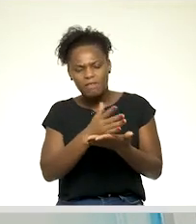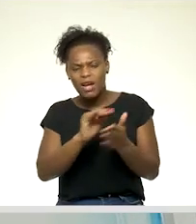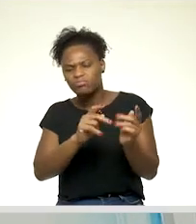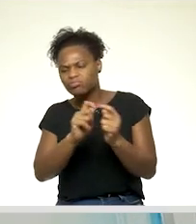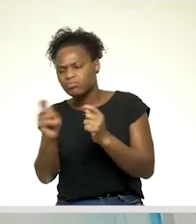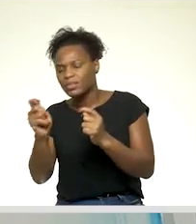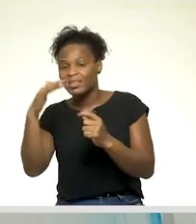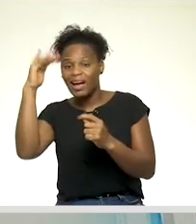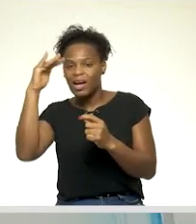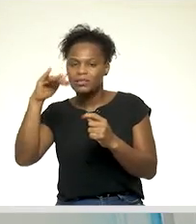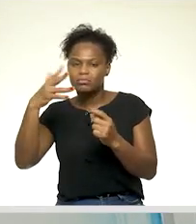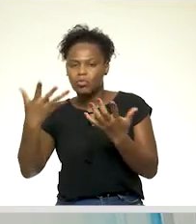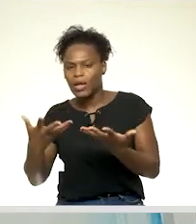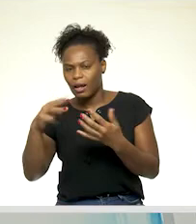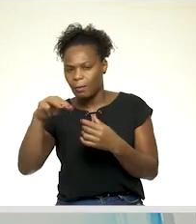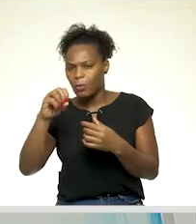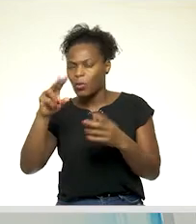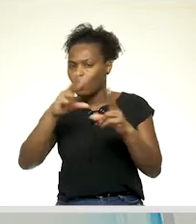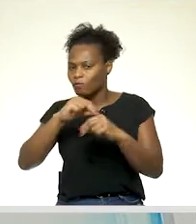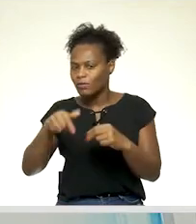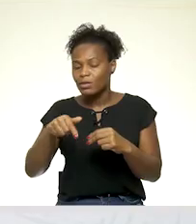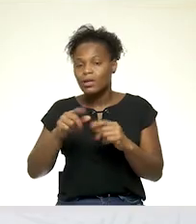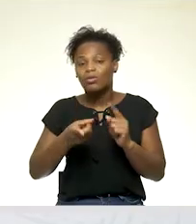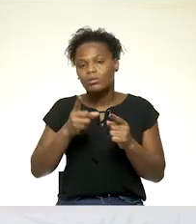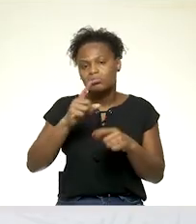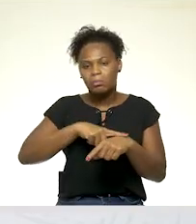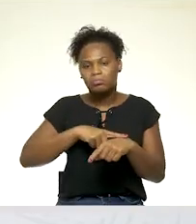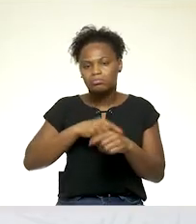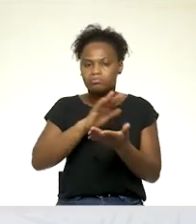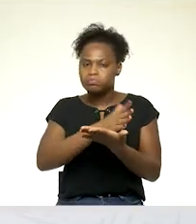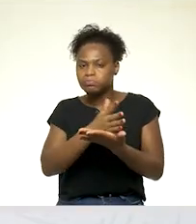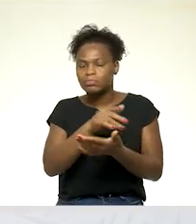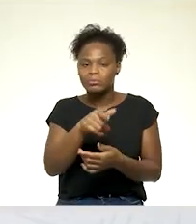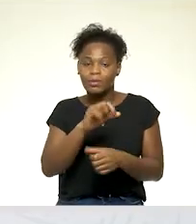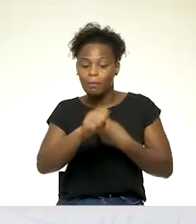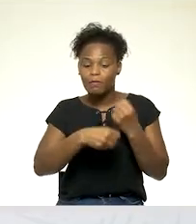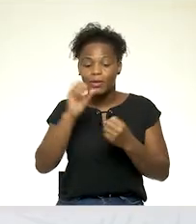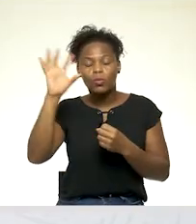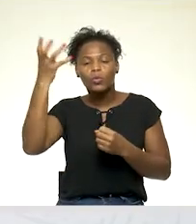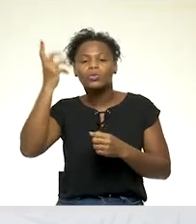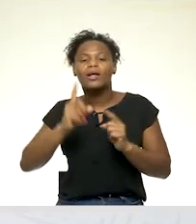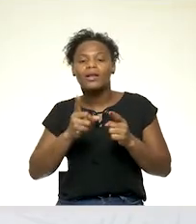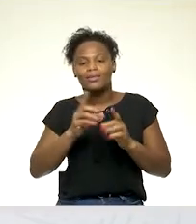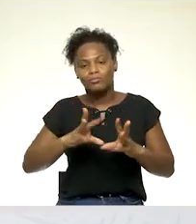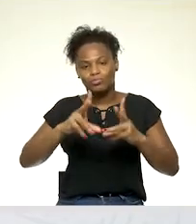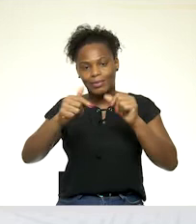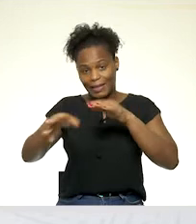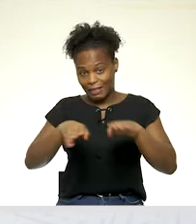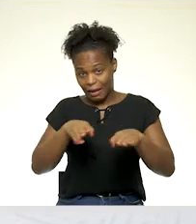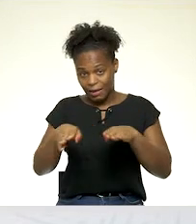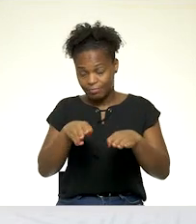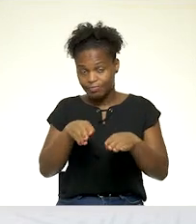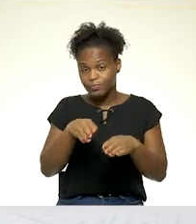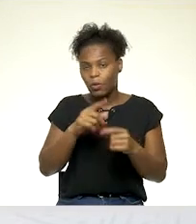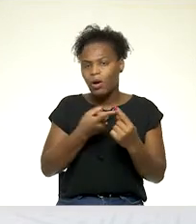período que fica intermédio. E o que então? É um movimento cultural que se desenvolveu na Itália